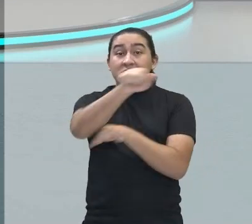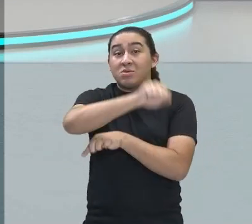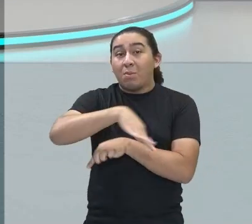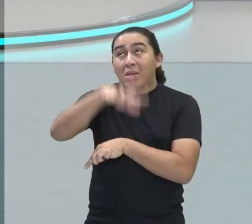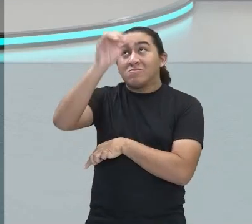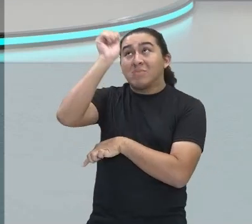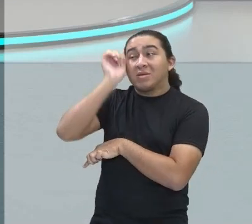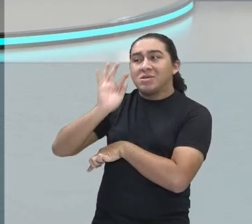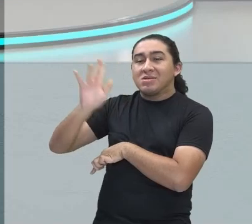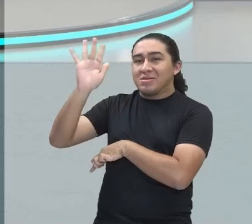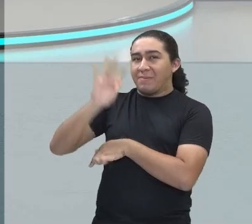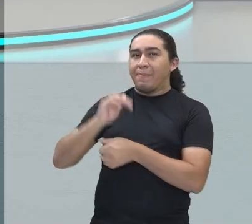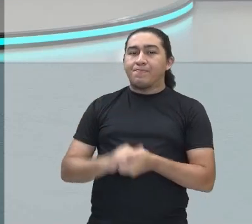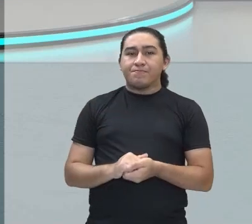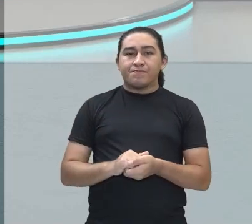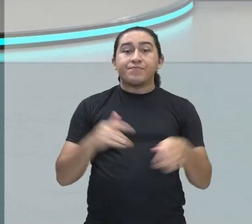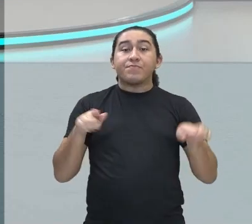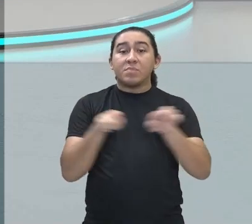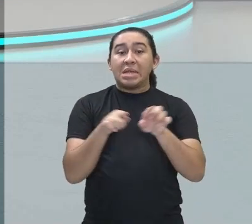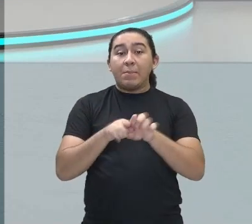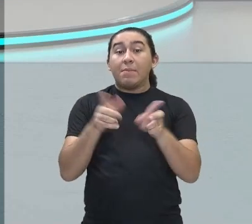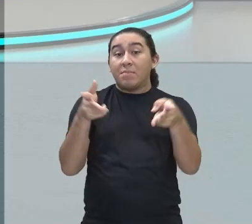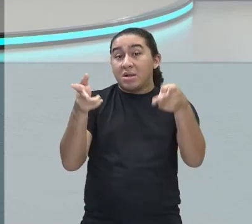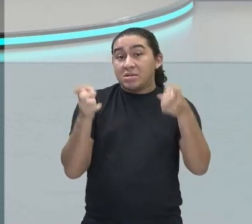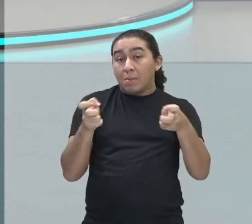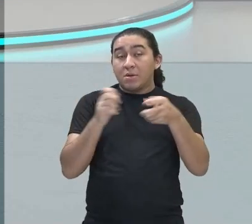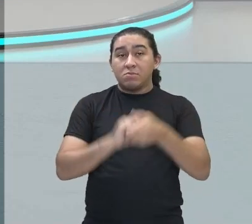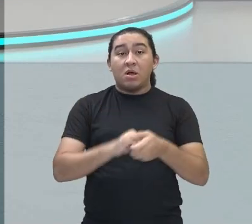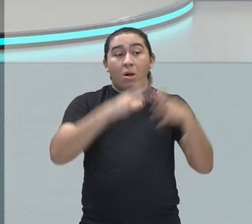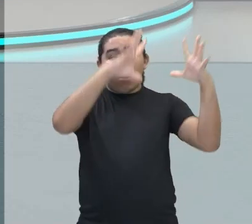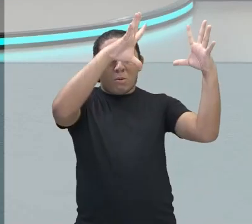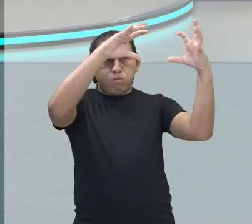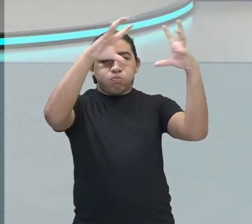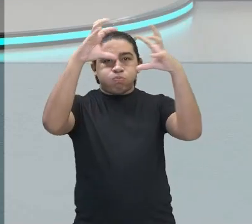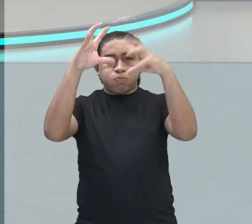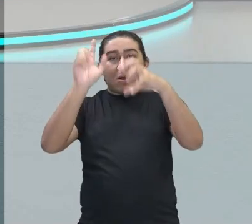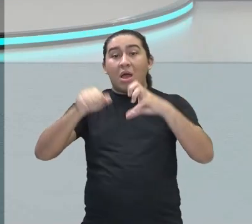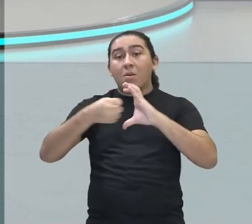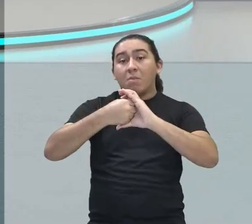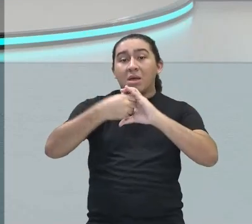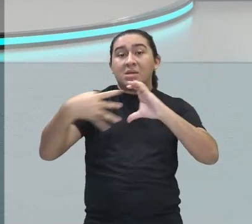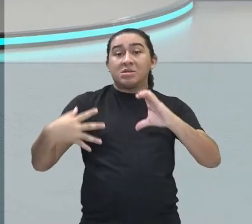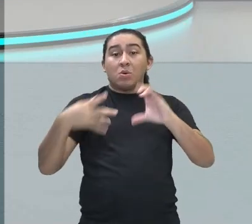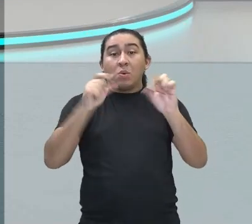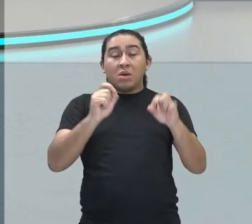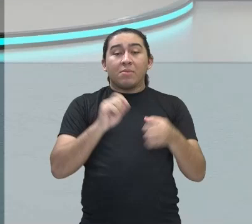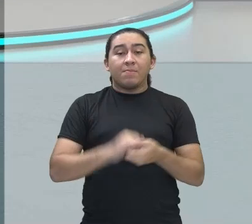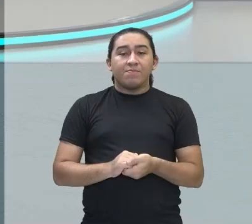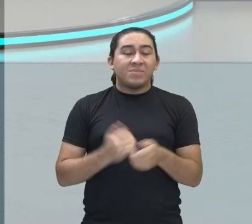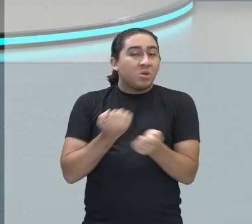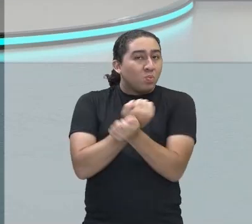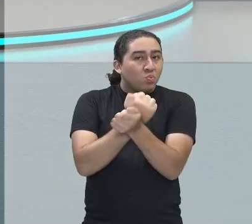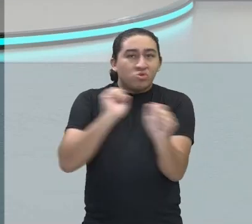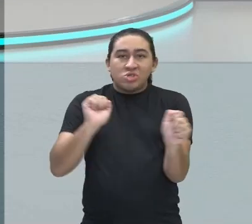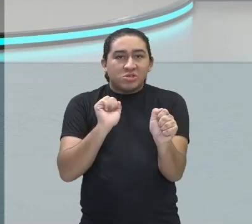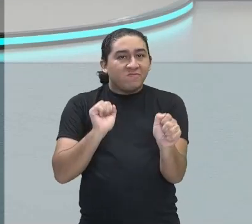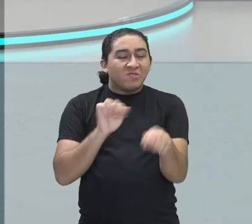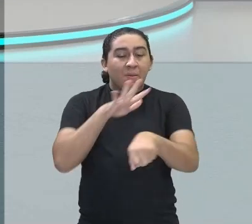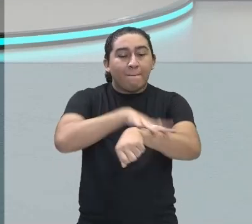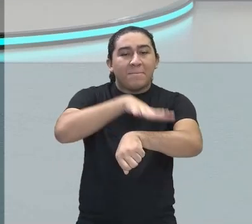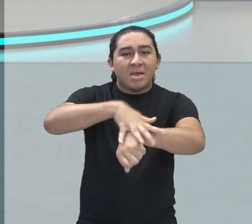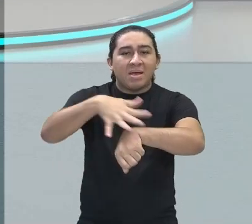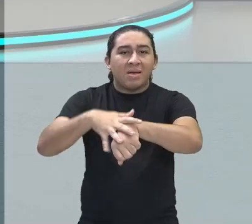né? Note que a nuvem é um elemento impalpável,